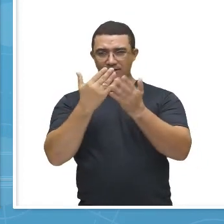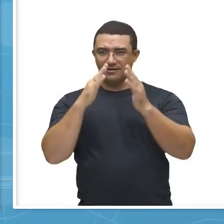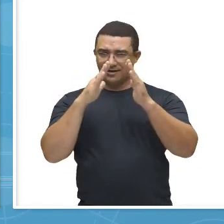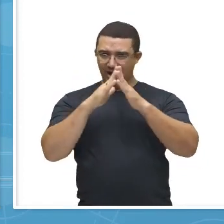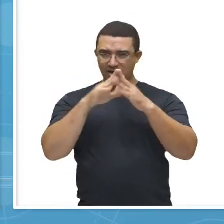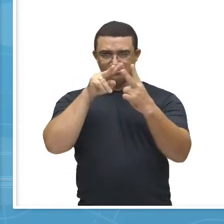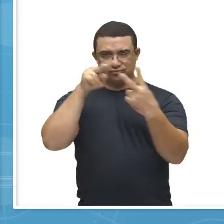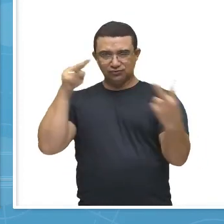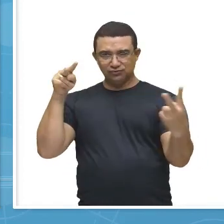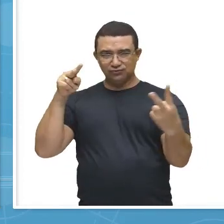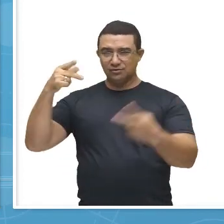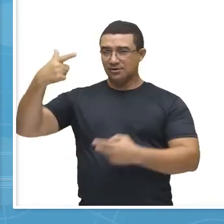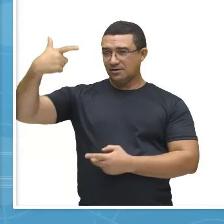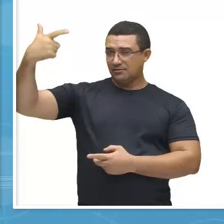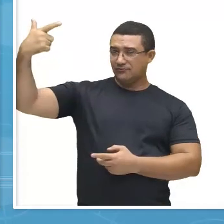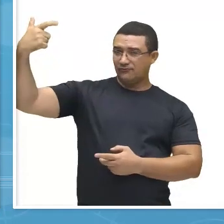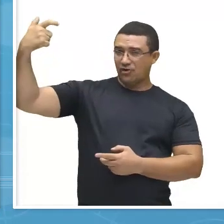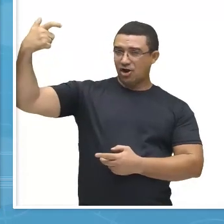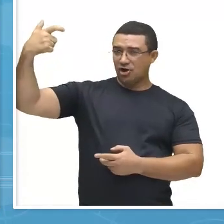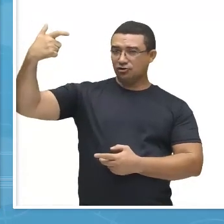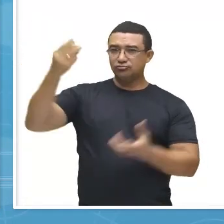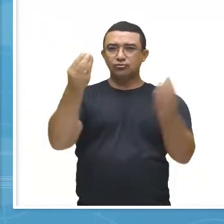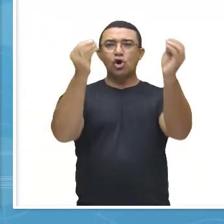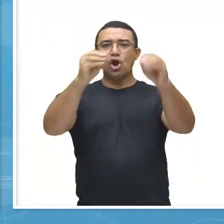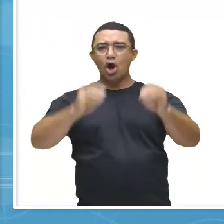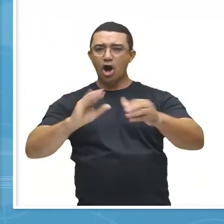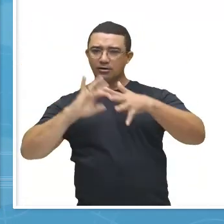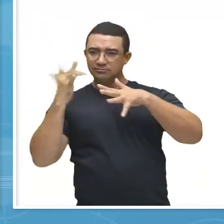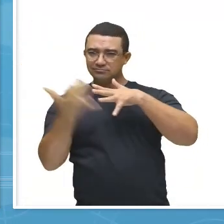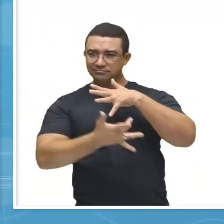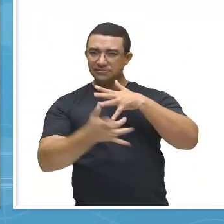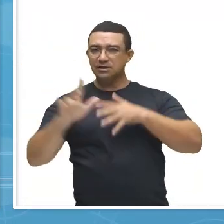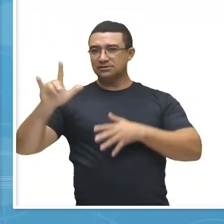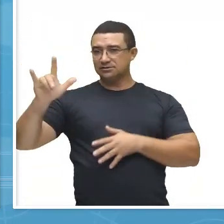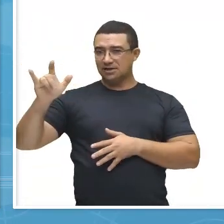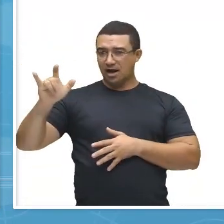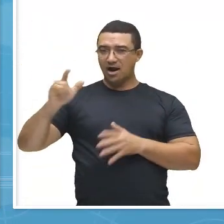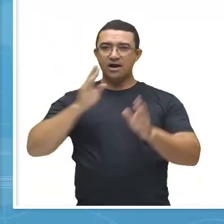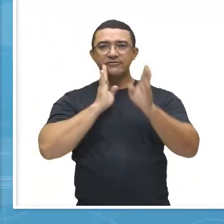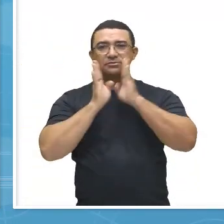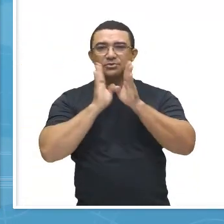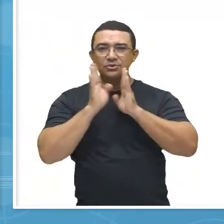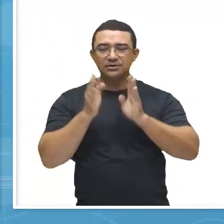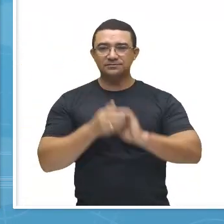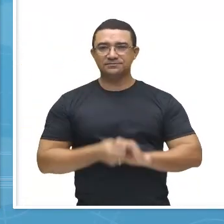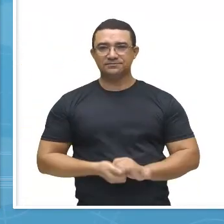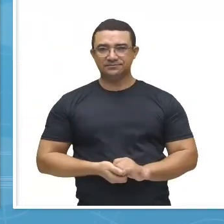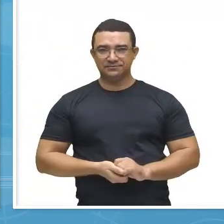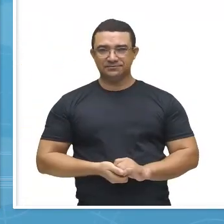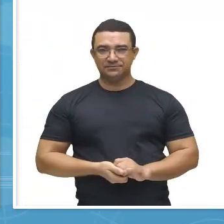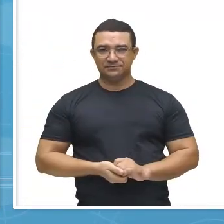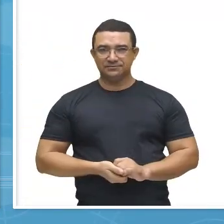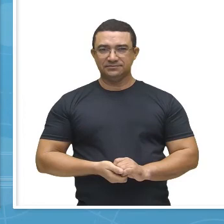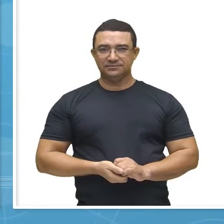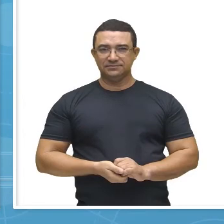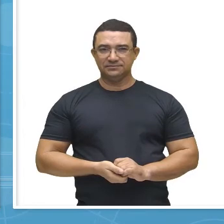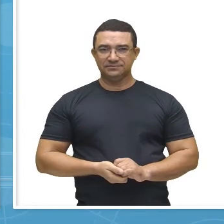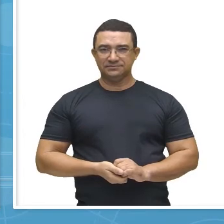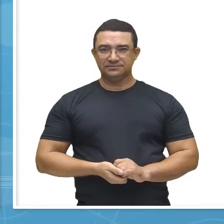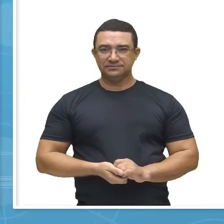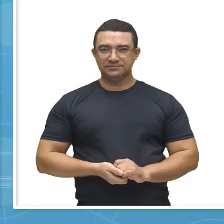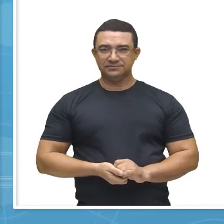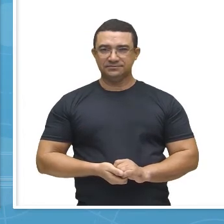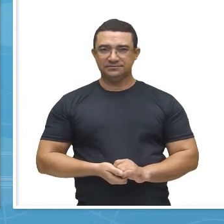caderno, né? Viu, Matheus Henrique? Também você tira uma fotinha e coloca lá. Aula em casa no seu Insta e